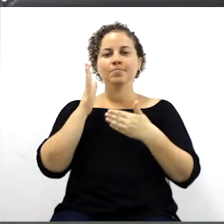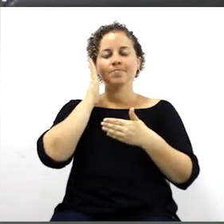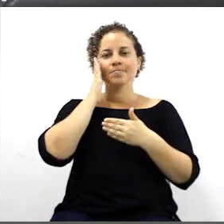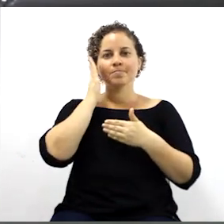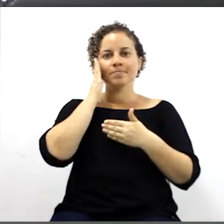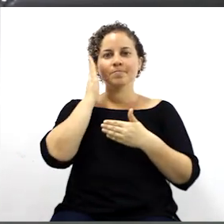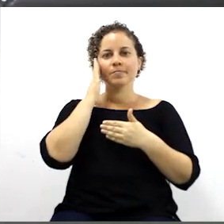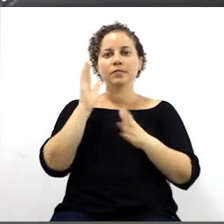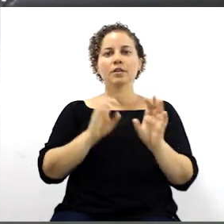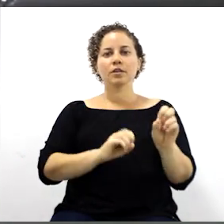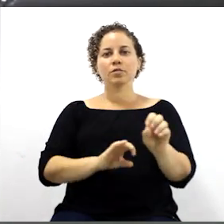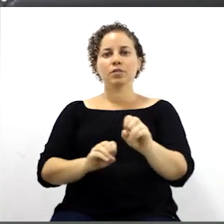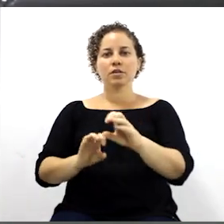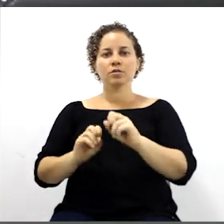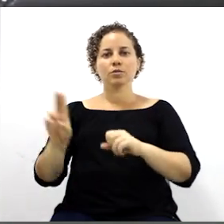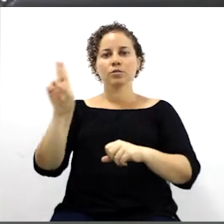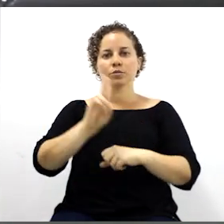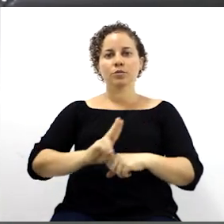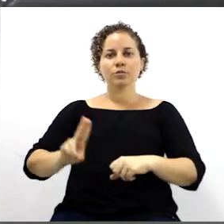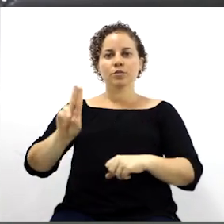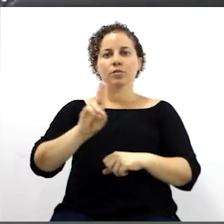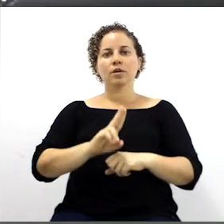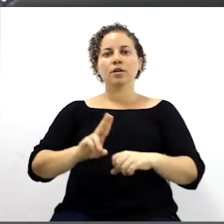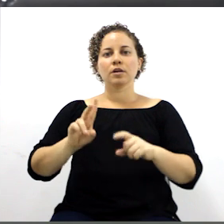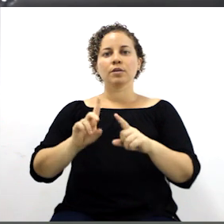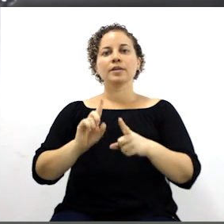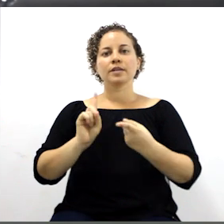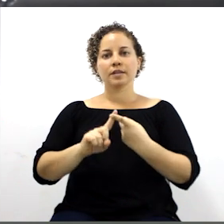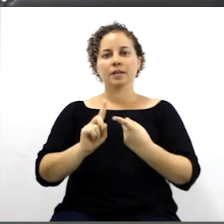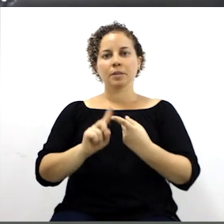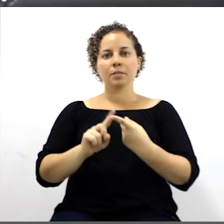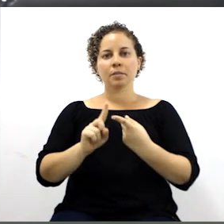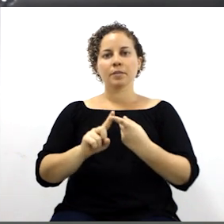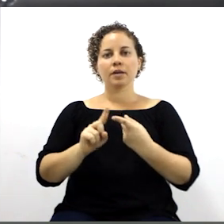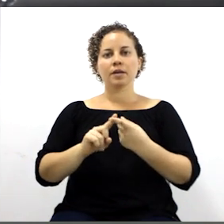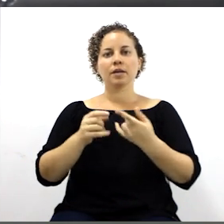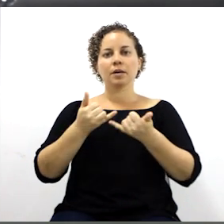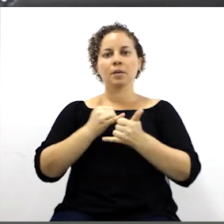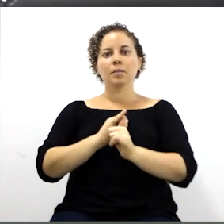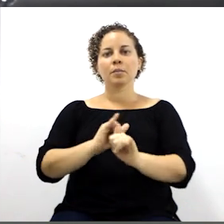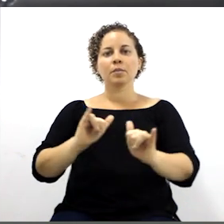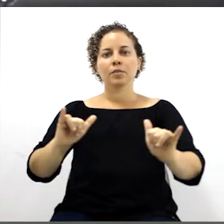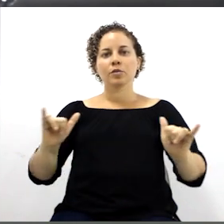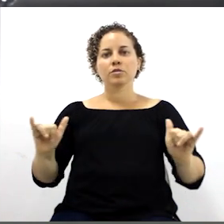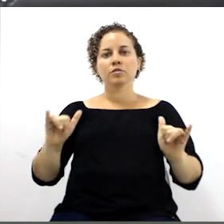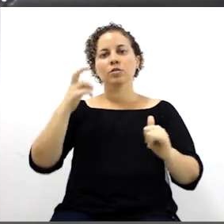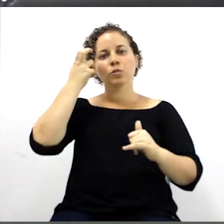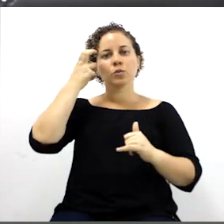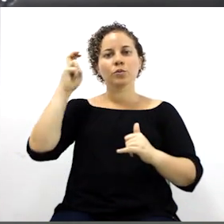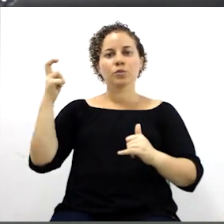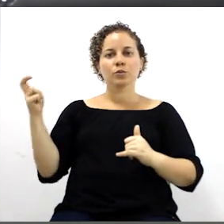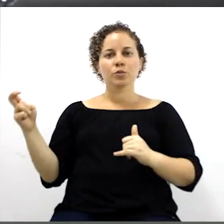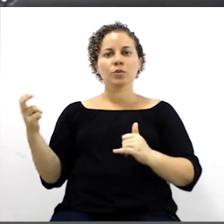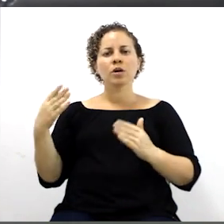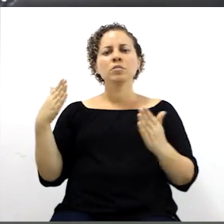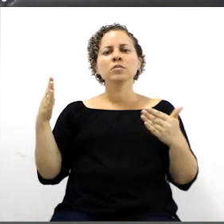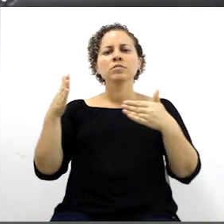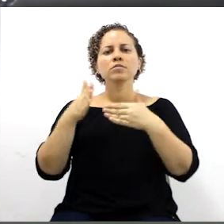a questão da educação do usuário, né, quanto a questão dessa promoção de atividades culturais. Mas em que nível